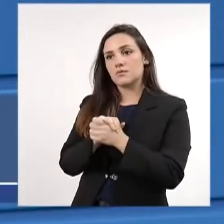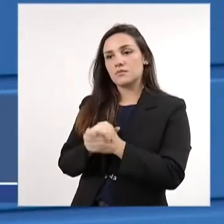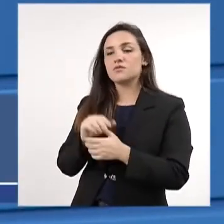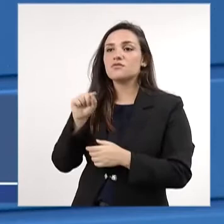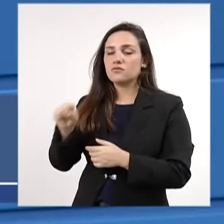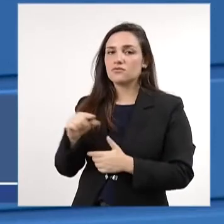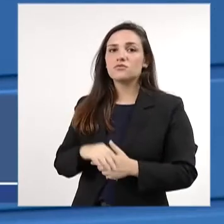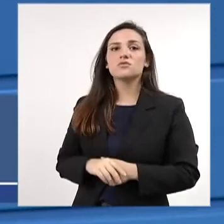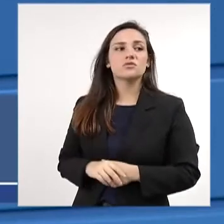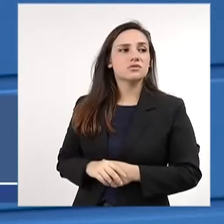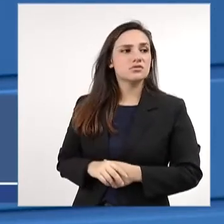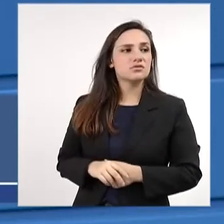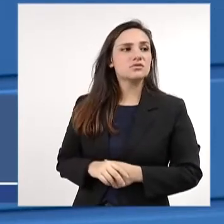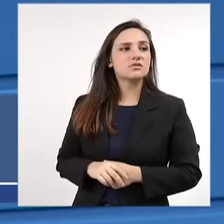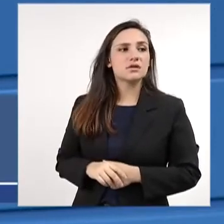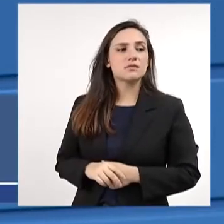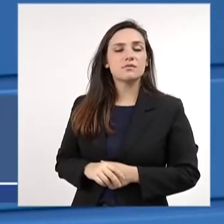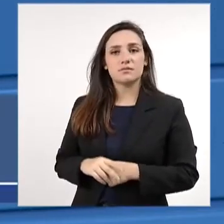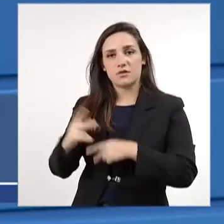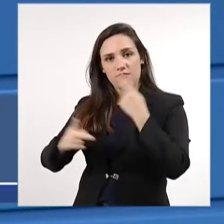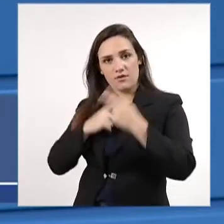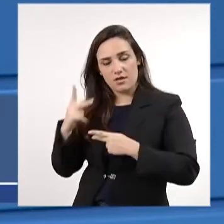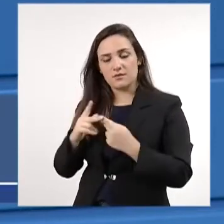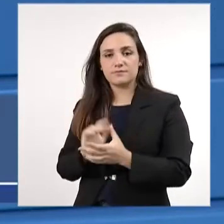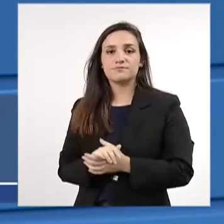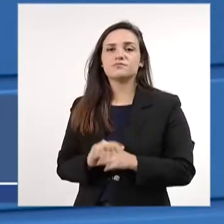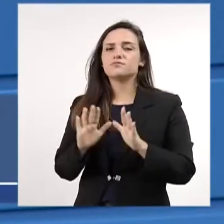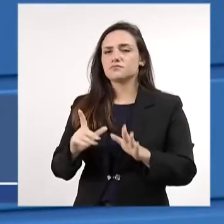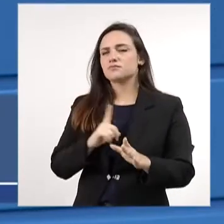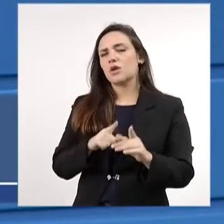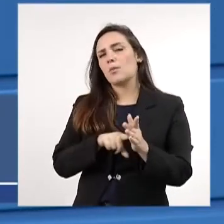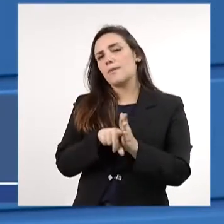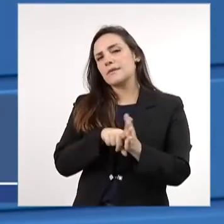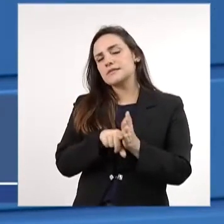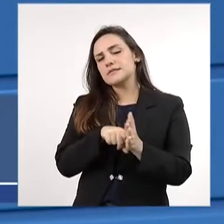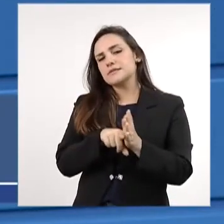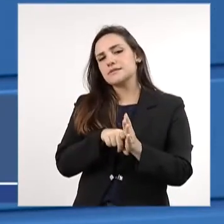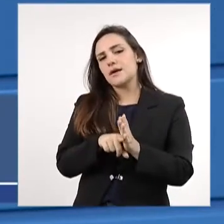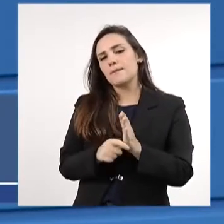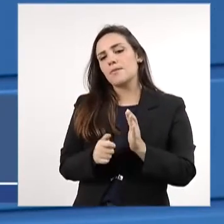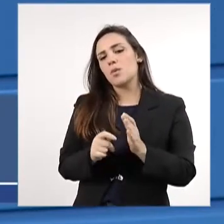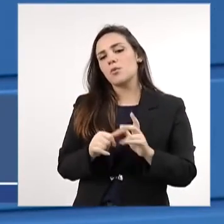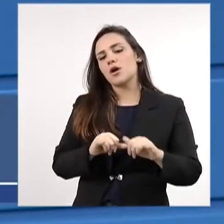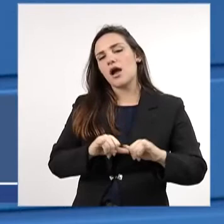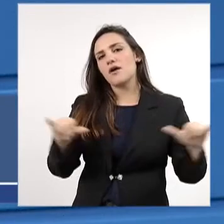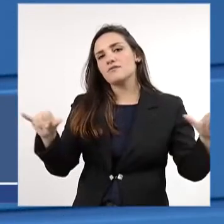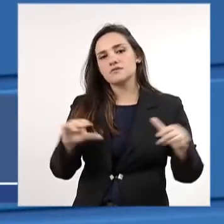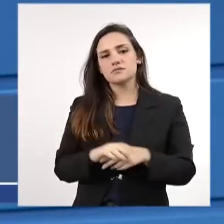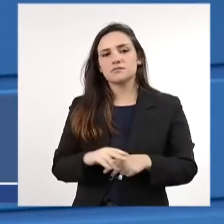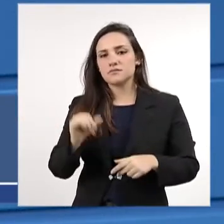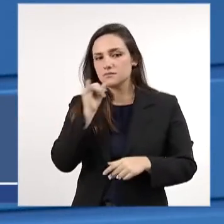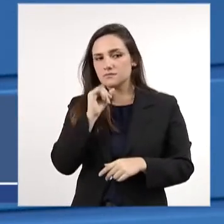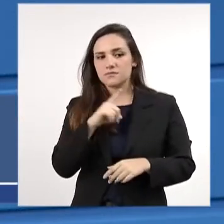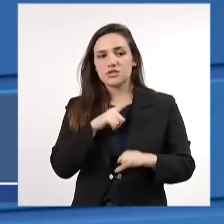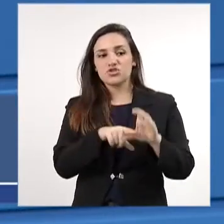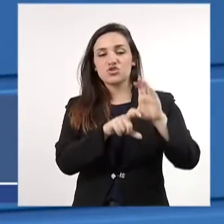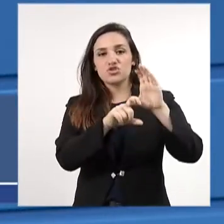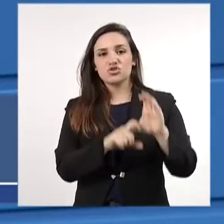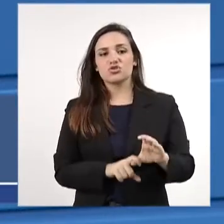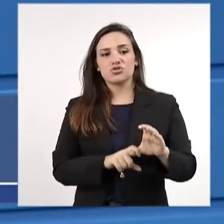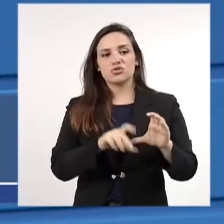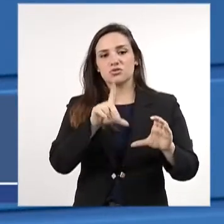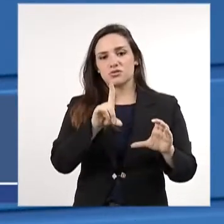existe um dado que é pouco discutido no país, que é a questão do pagamento dos juros da dívida pública.